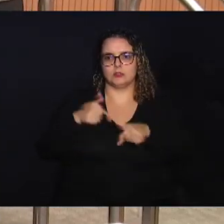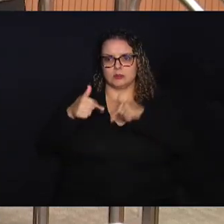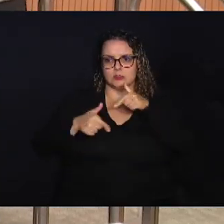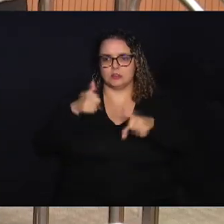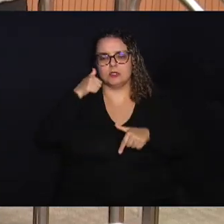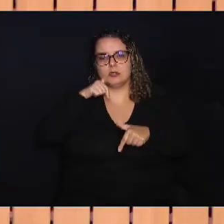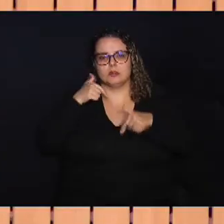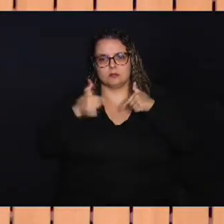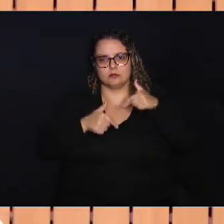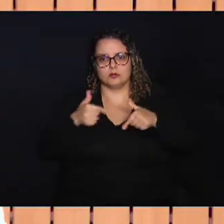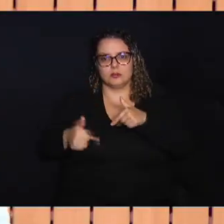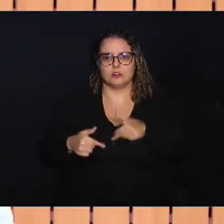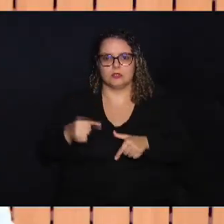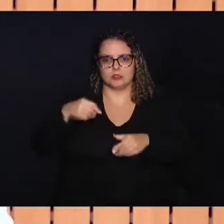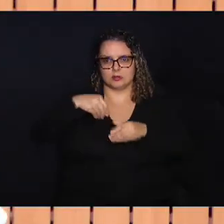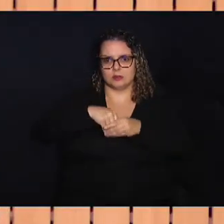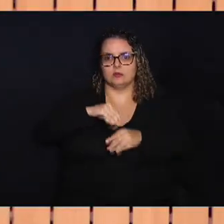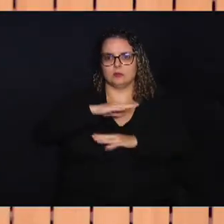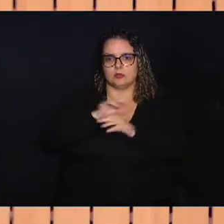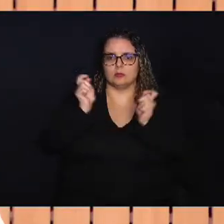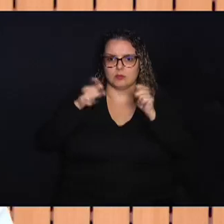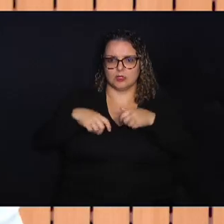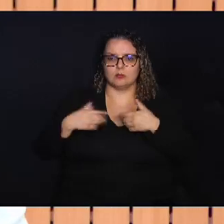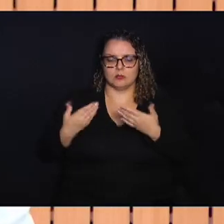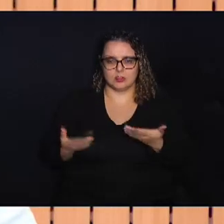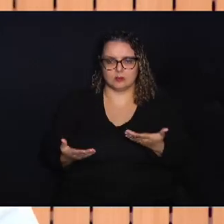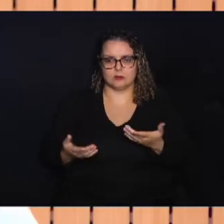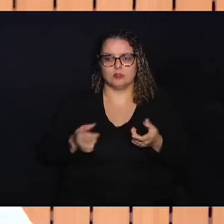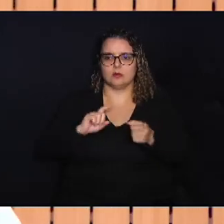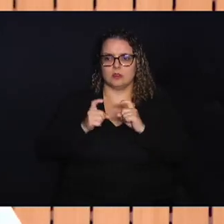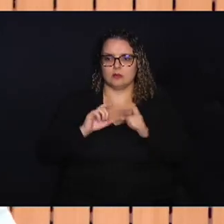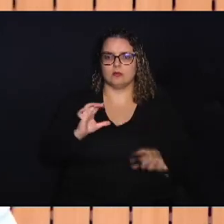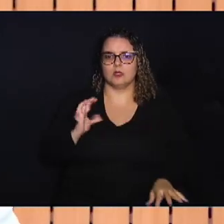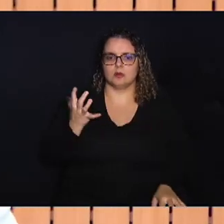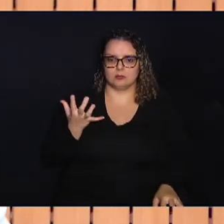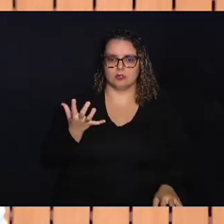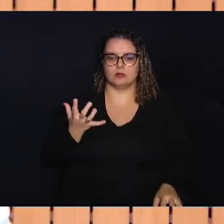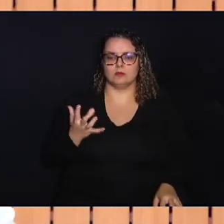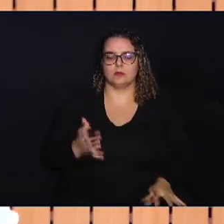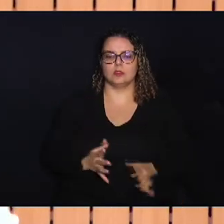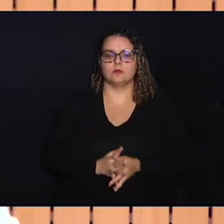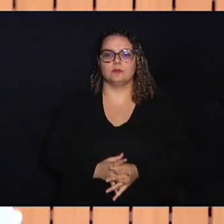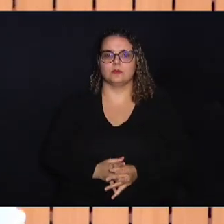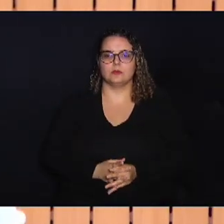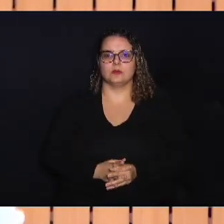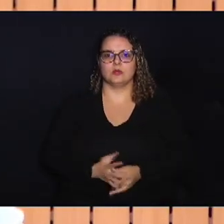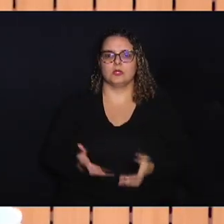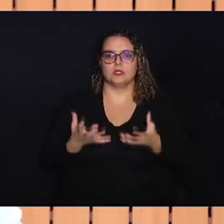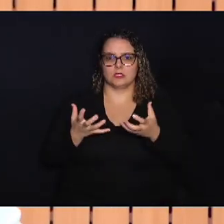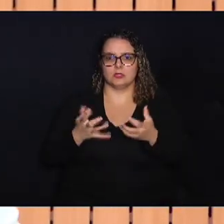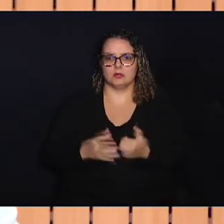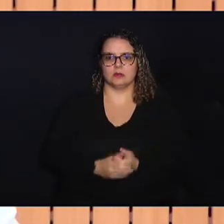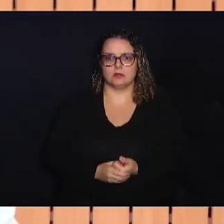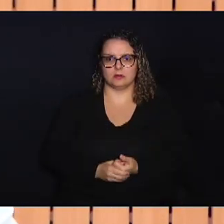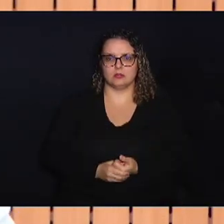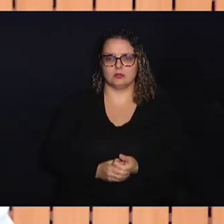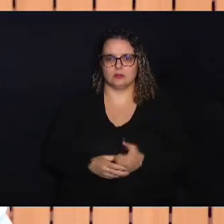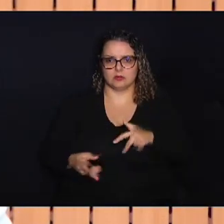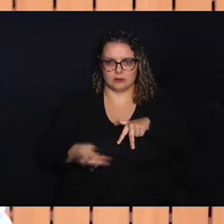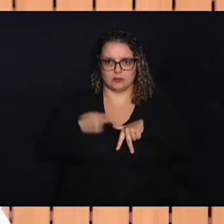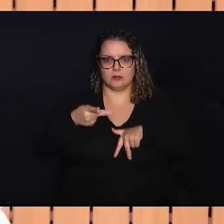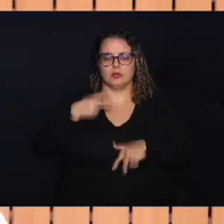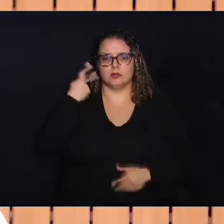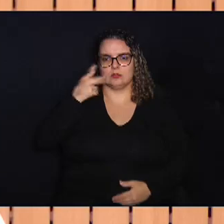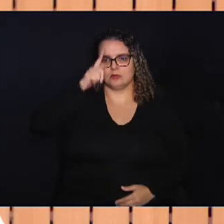trabalhadoras e trabalhadores que possibilitam que essa sessão se realize. Quero fazer as palavras do vereador